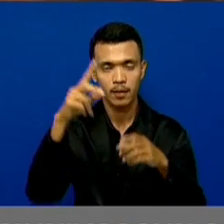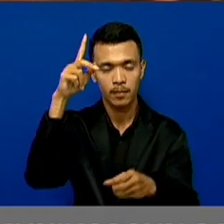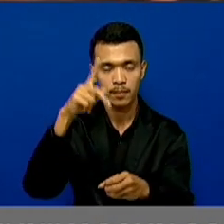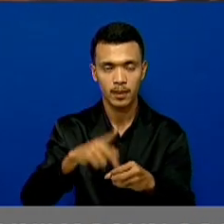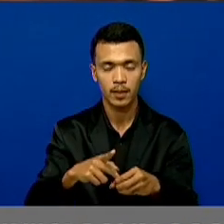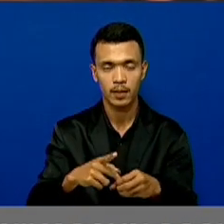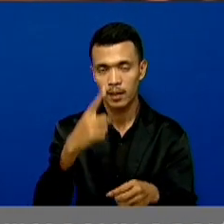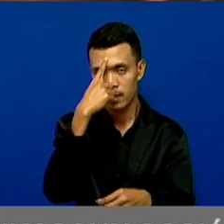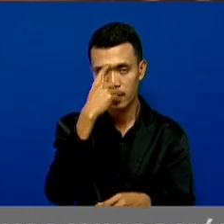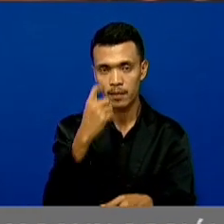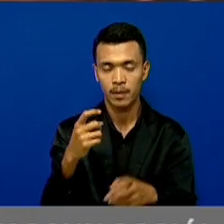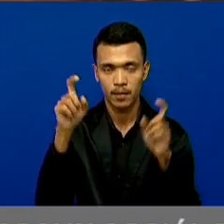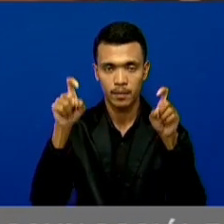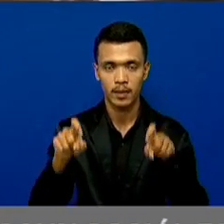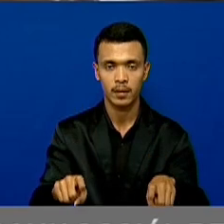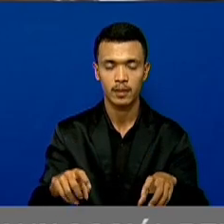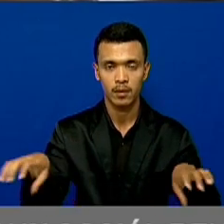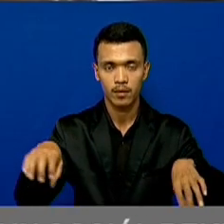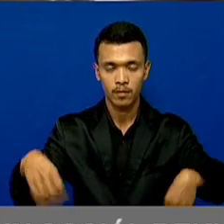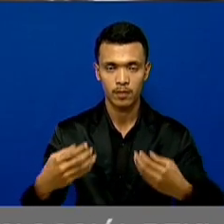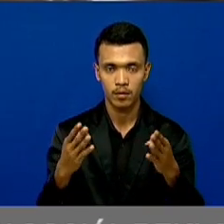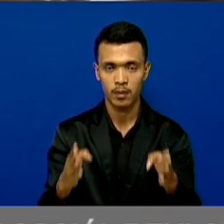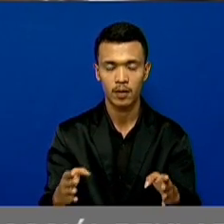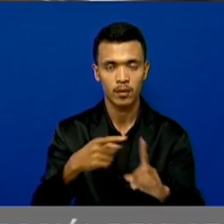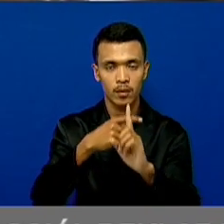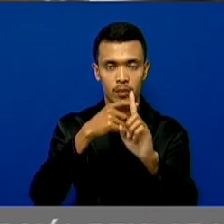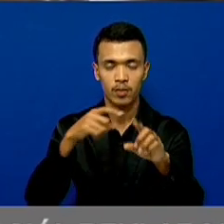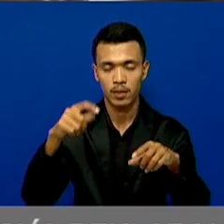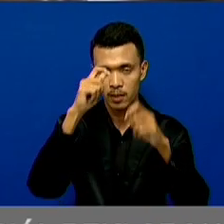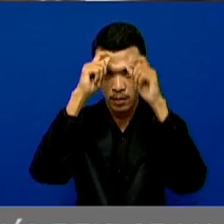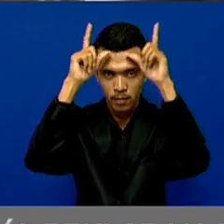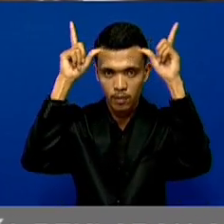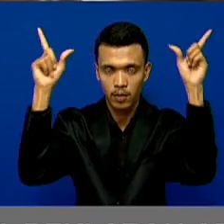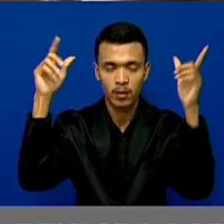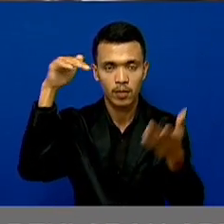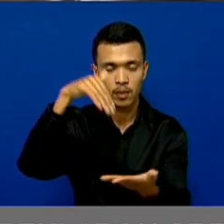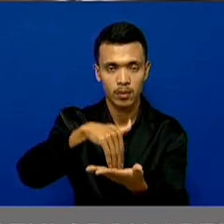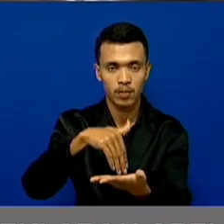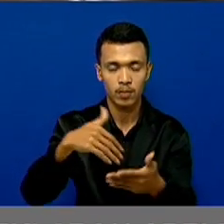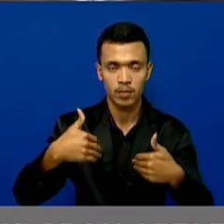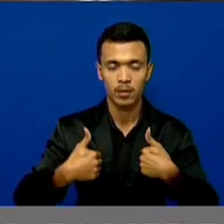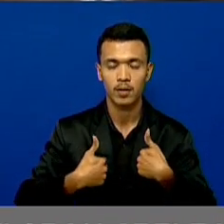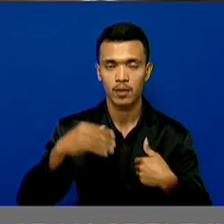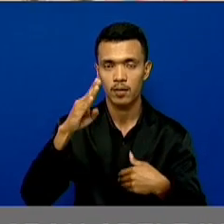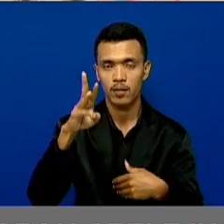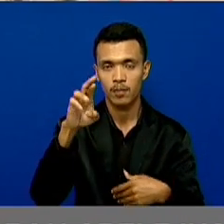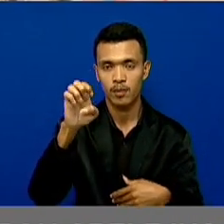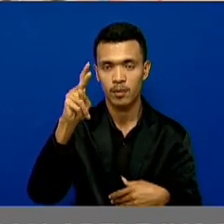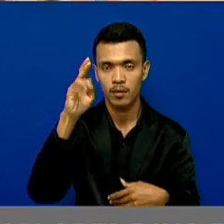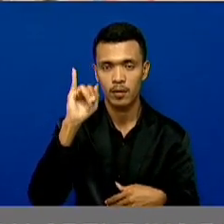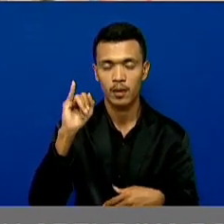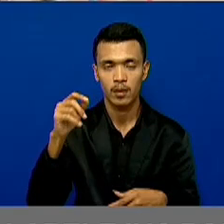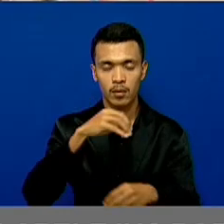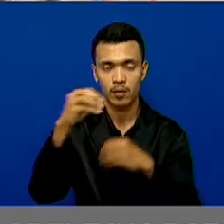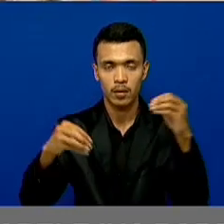petrolífero, também precisa técnico Sira, o Timor atual estudo e a Brunei com a petróleo. Durante